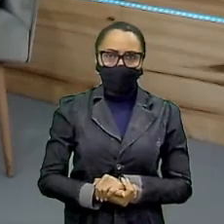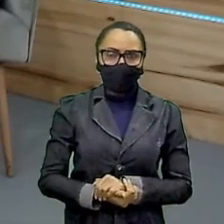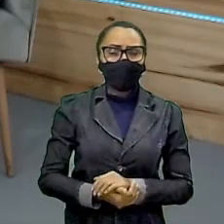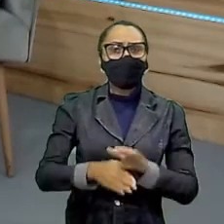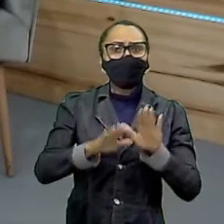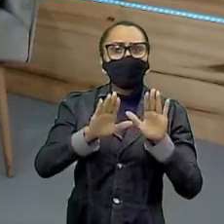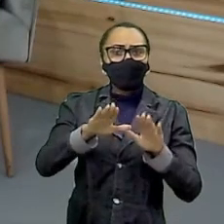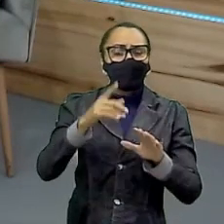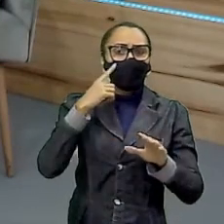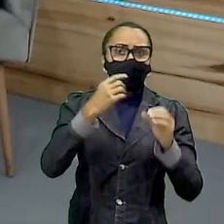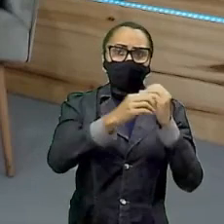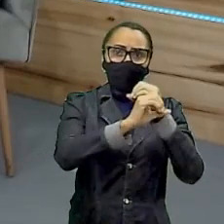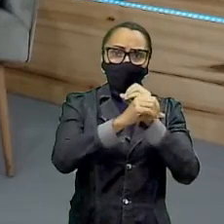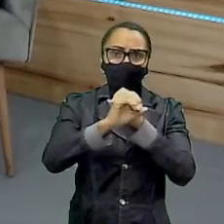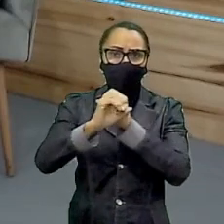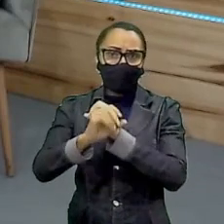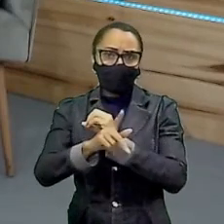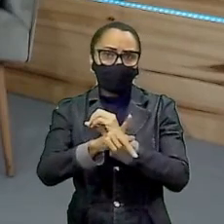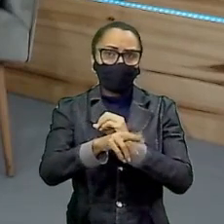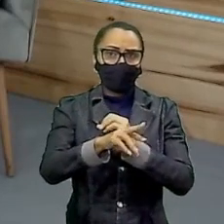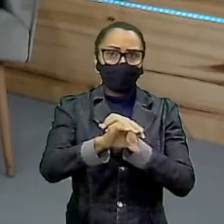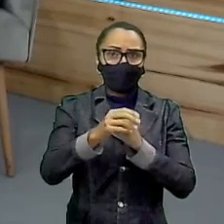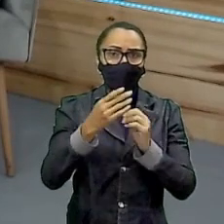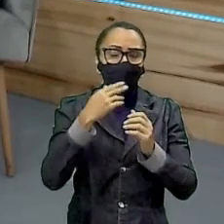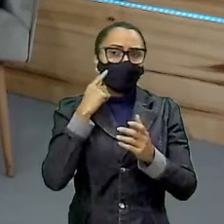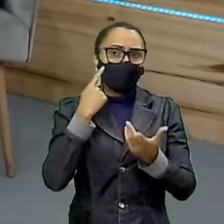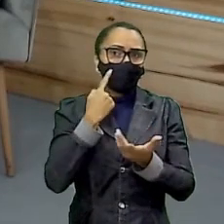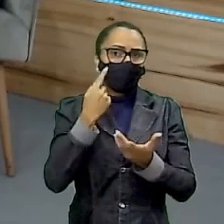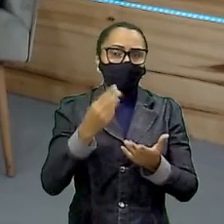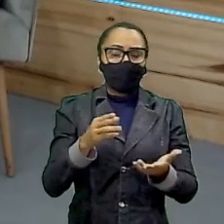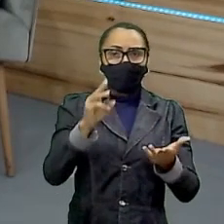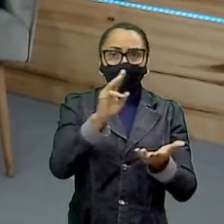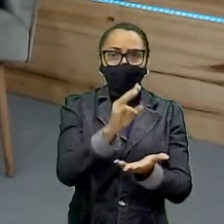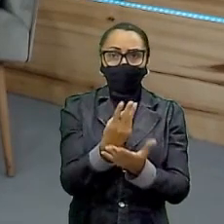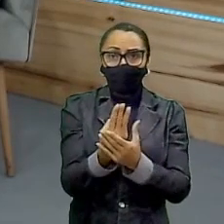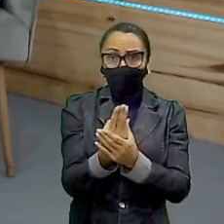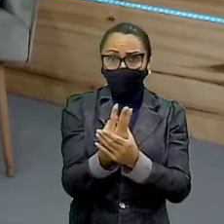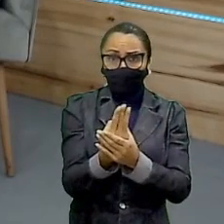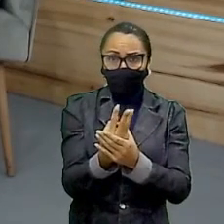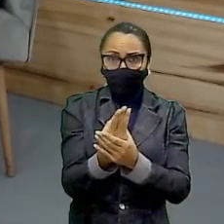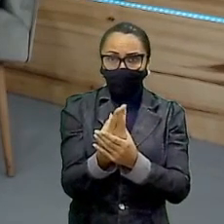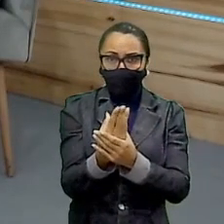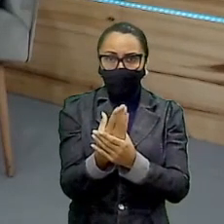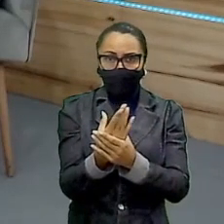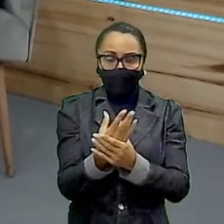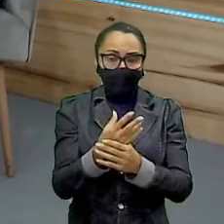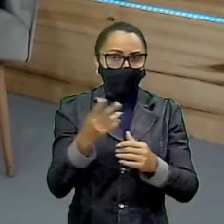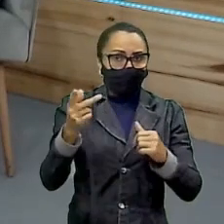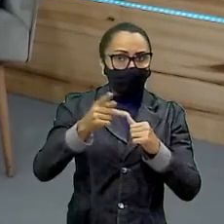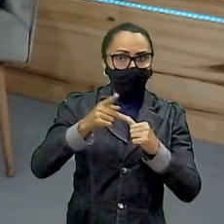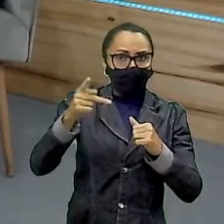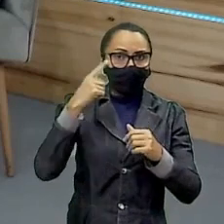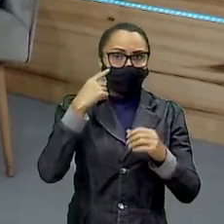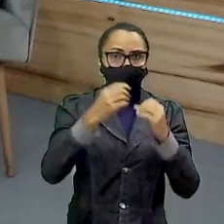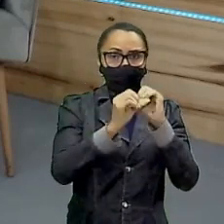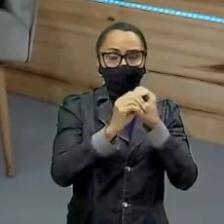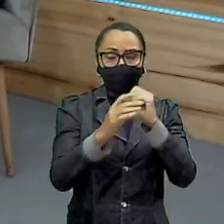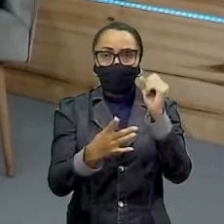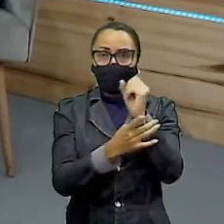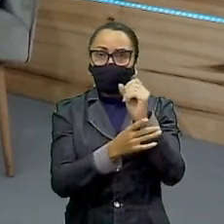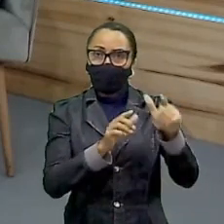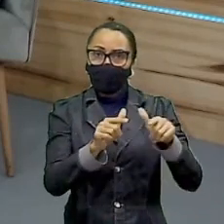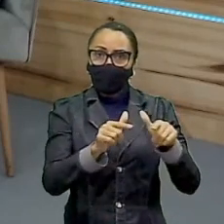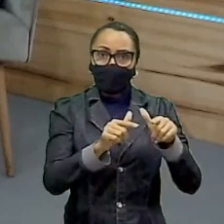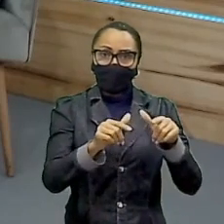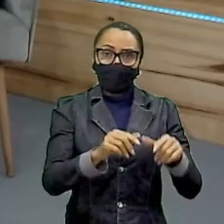Jéssica é engenheira de produção pela Universidade Federal de Pernambuco, especialista em engenharia de segurança do trabalho